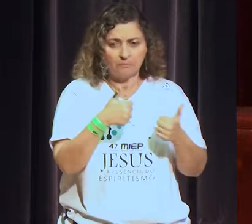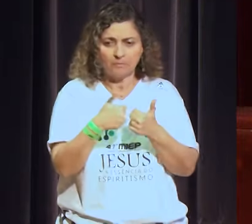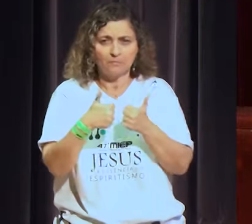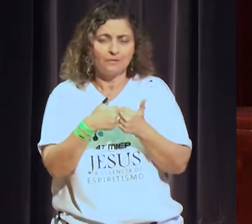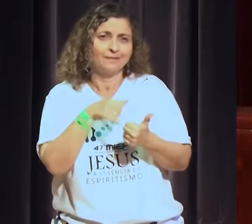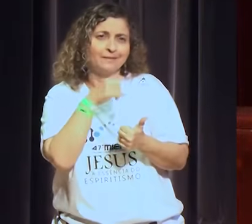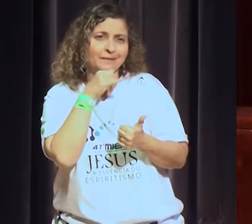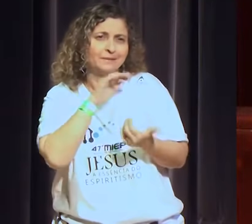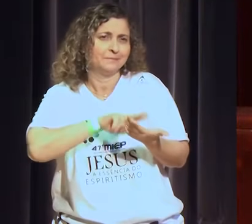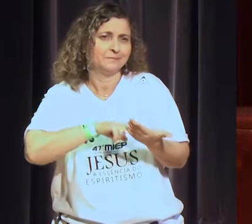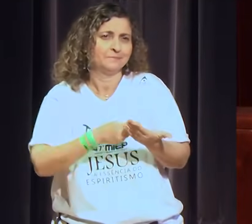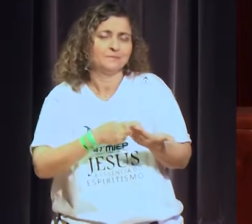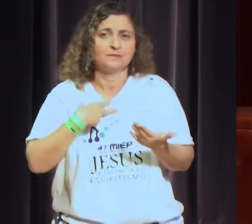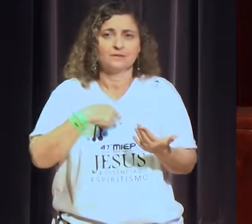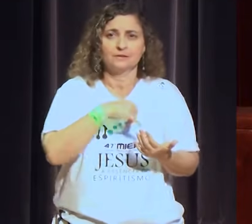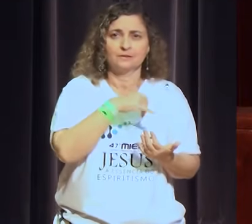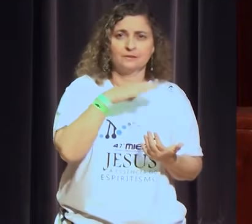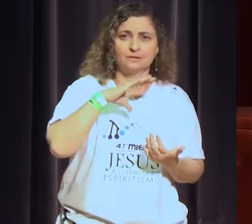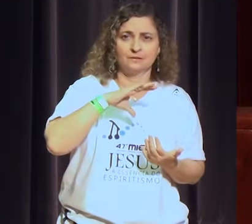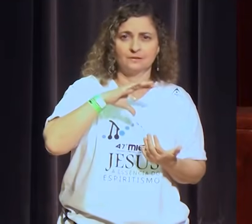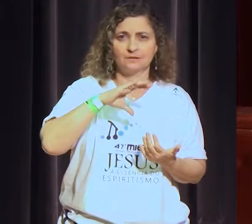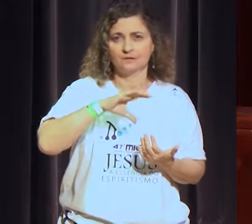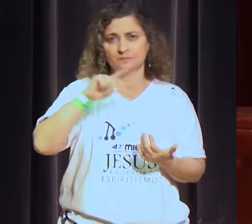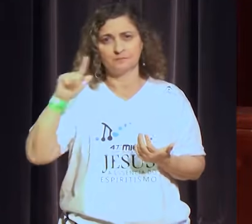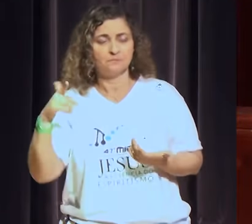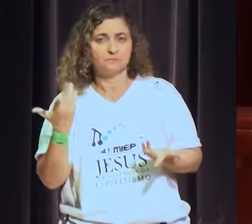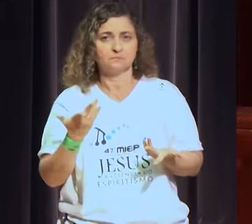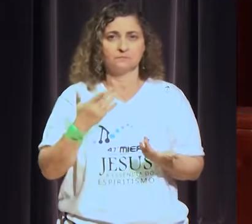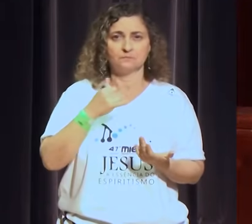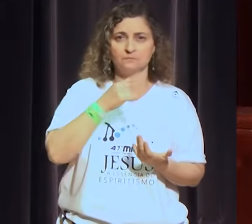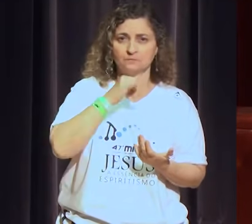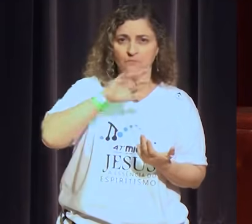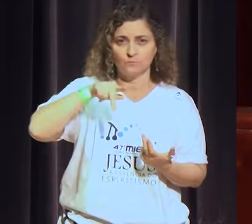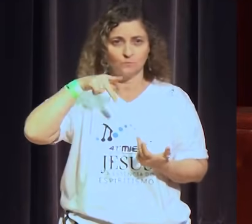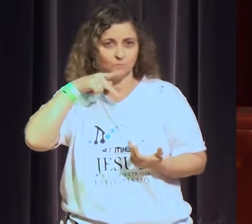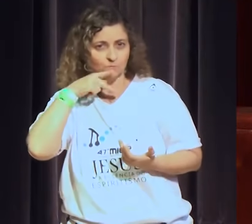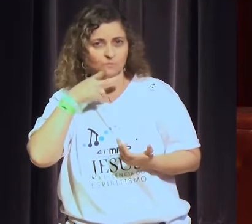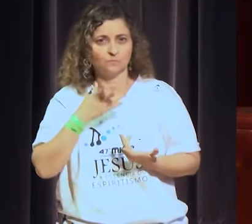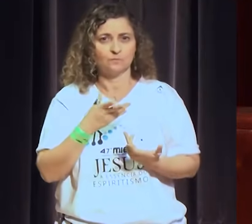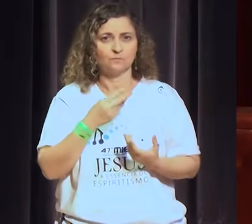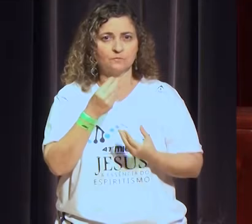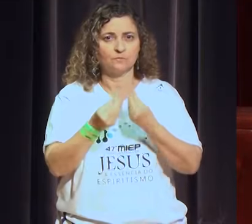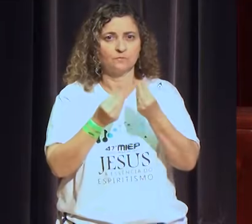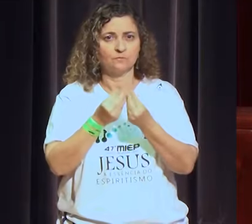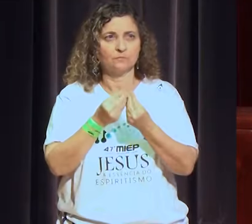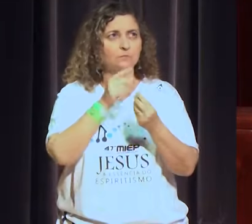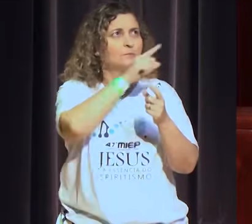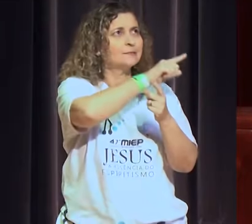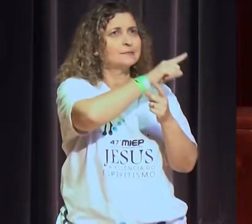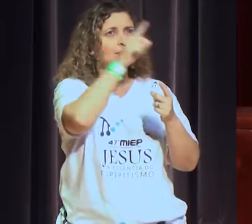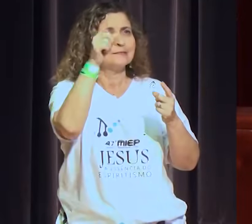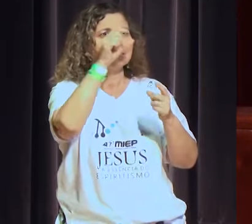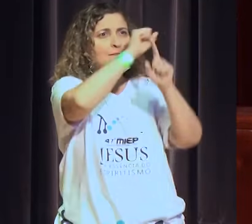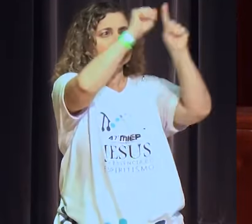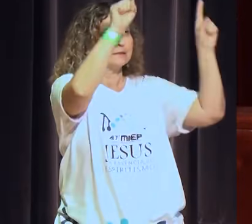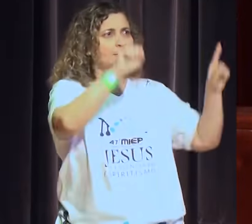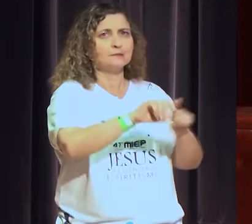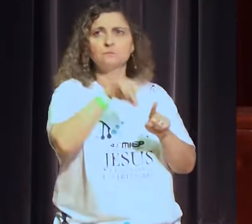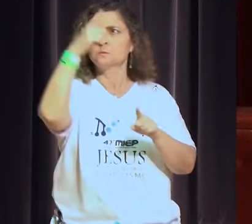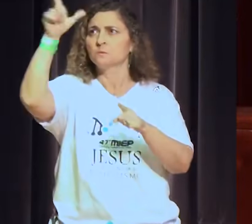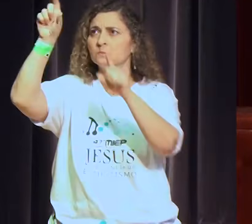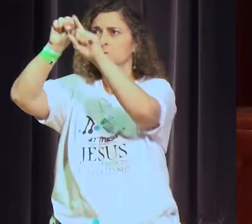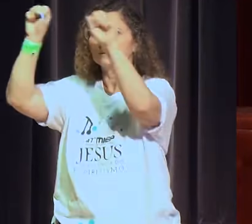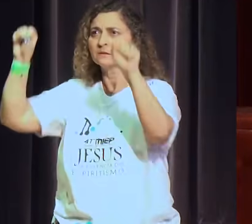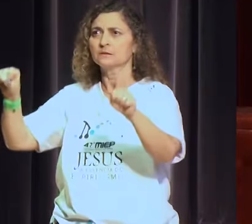Pensa assim, sistema solar, também, coisa simples, 30 anos-luz, pertinho.